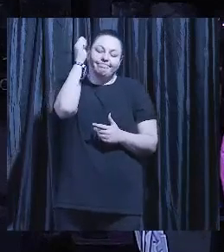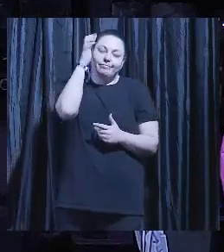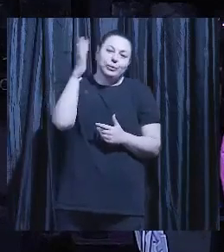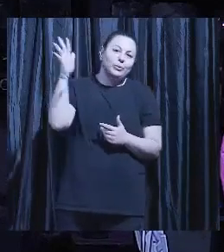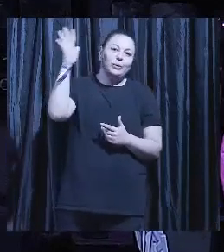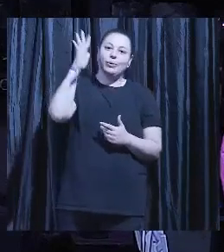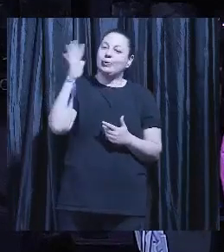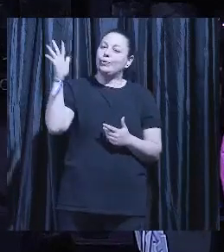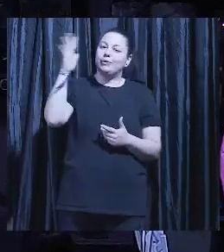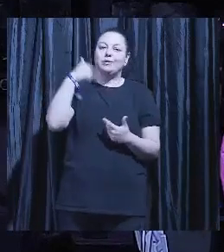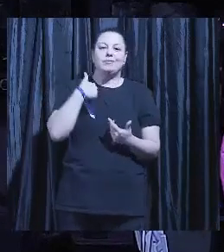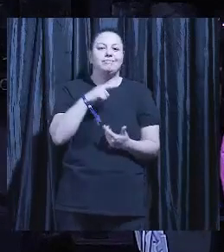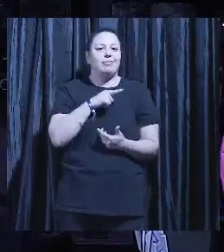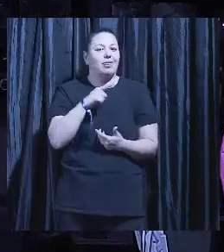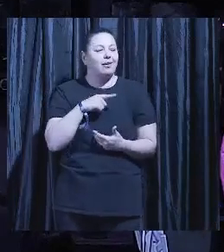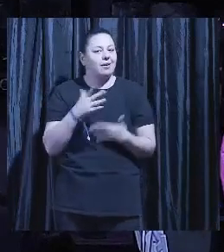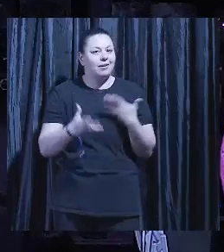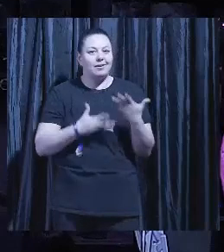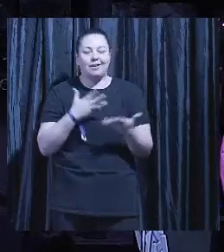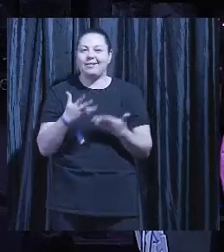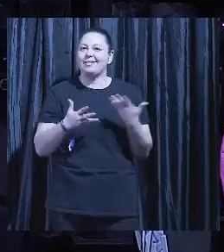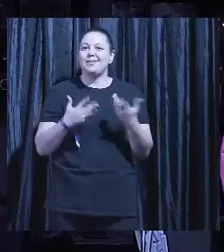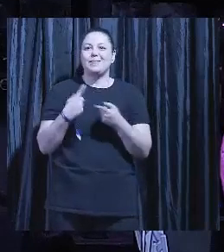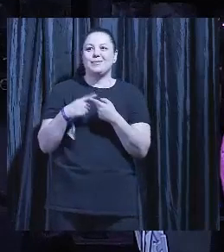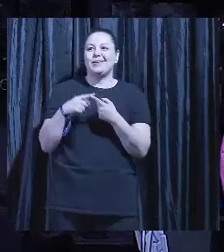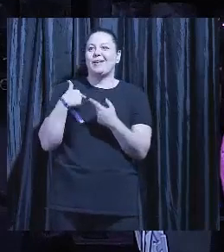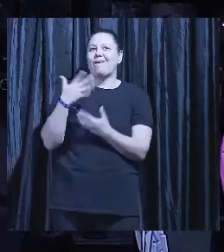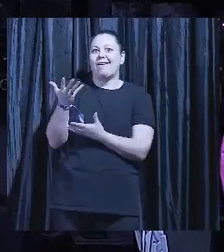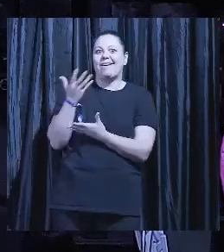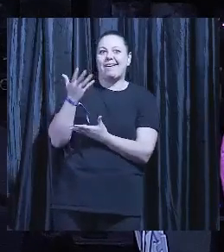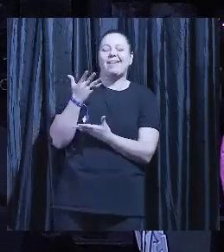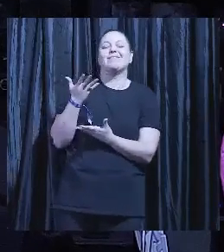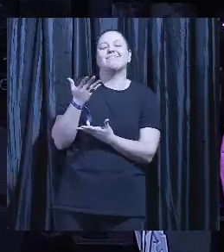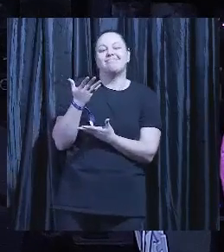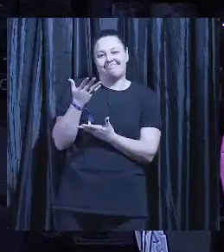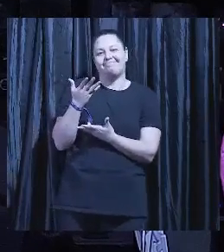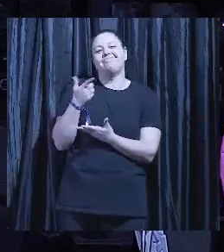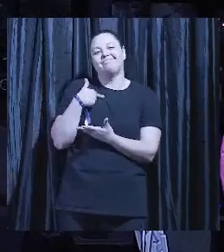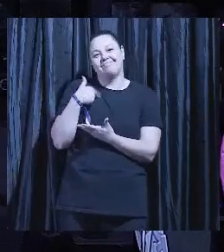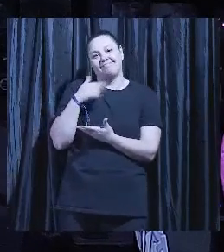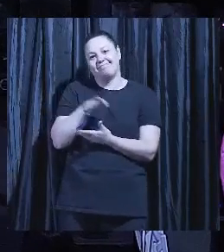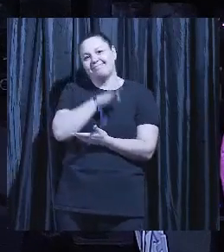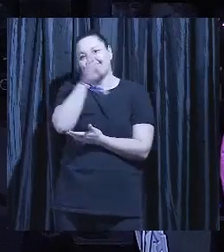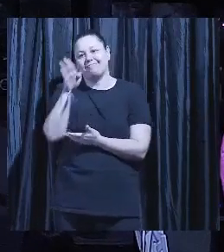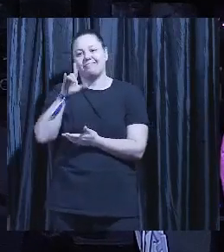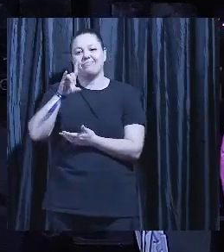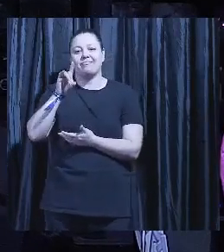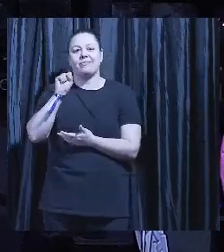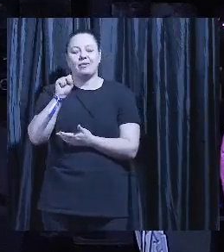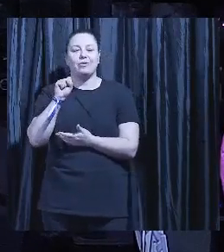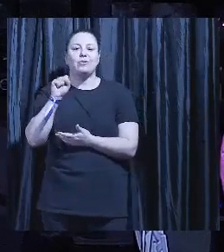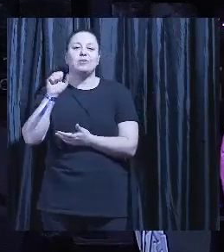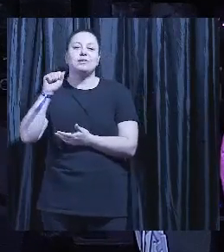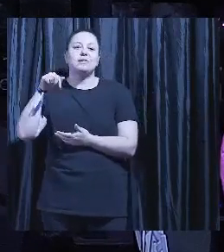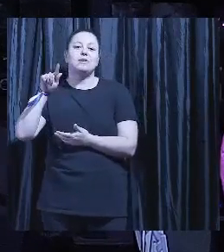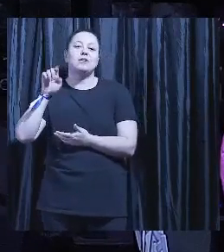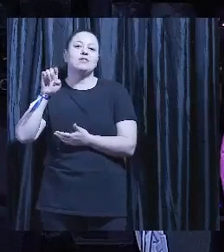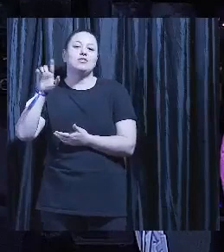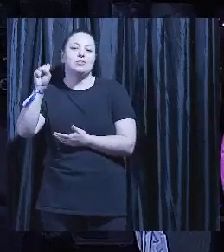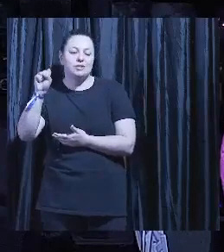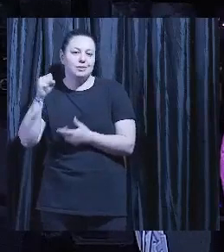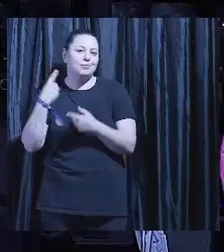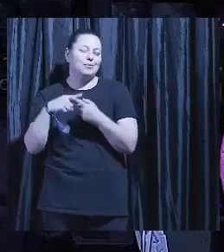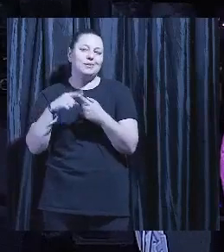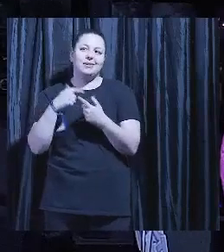sempre, com esse bendito Oscar, eu escolhi ir para Los Angeles. Afinal, eu estava a caminho do